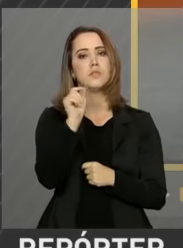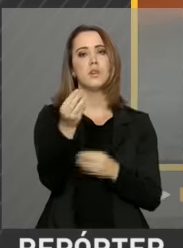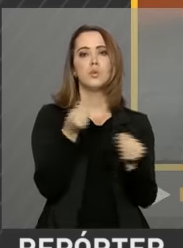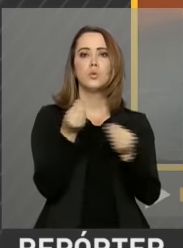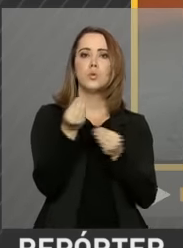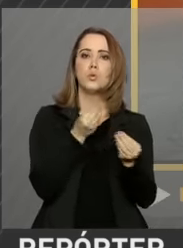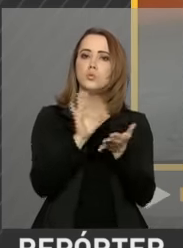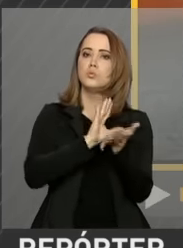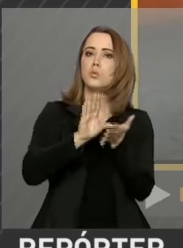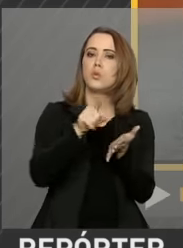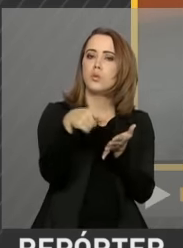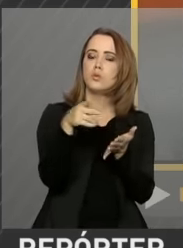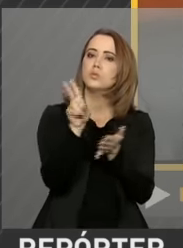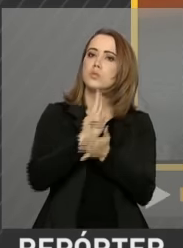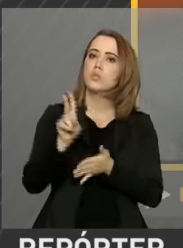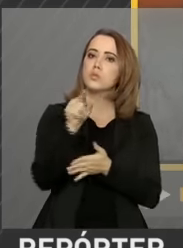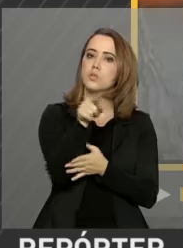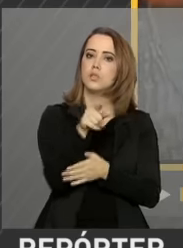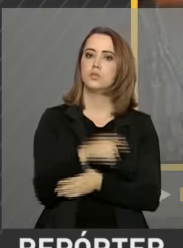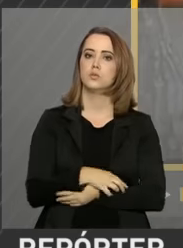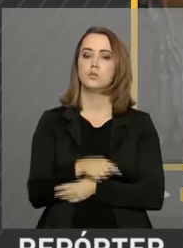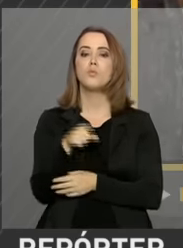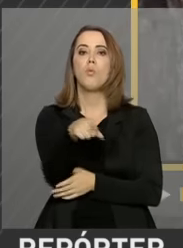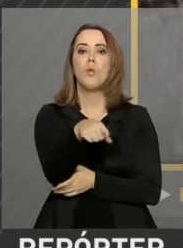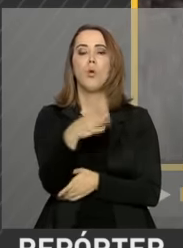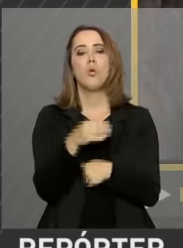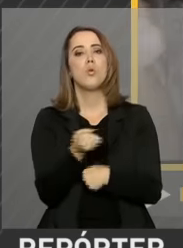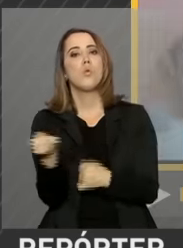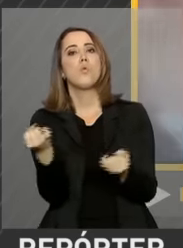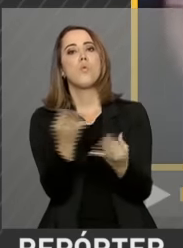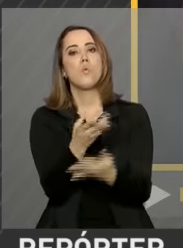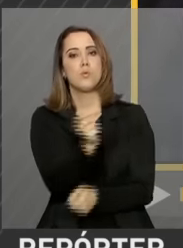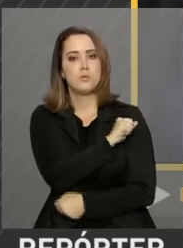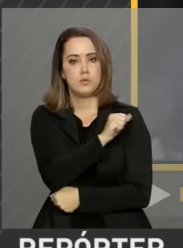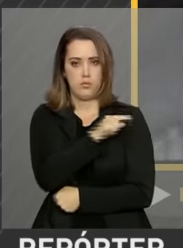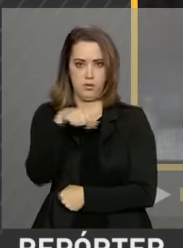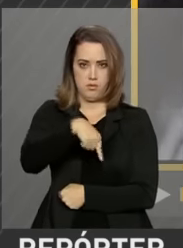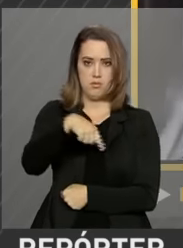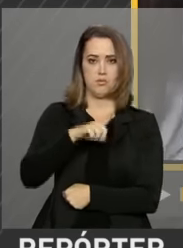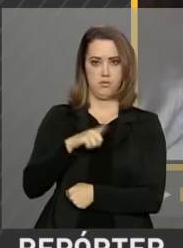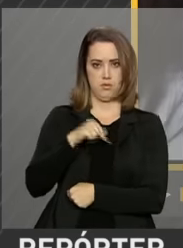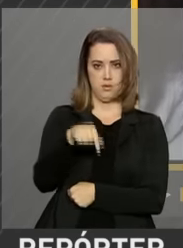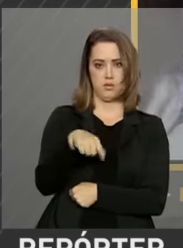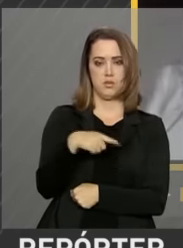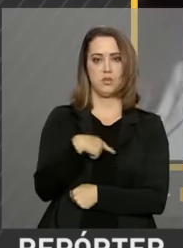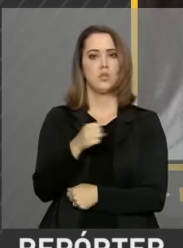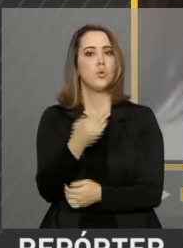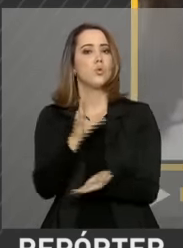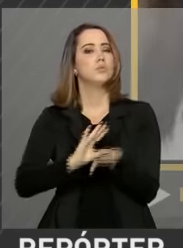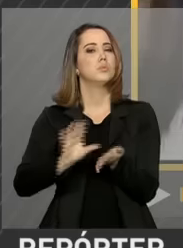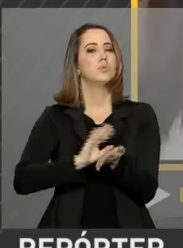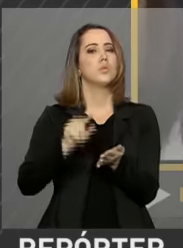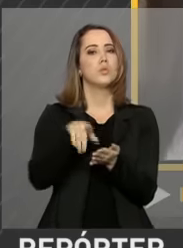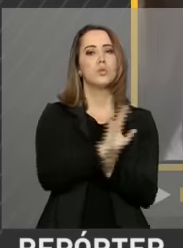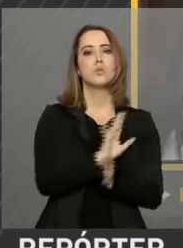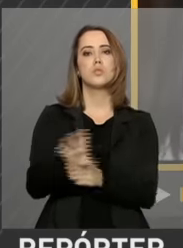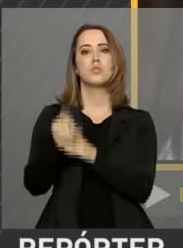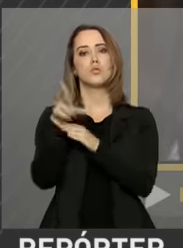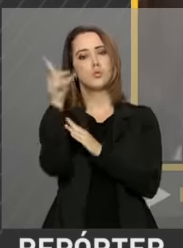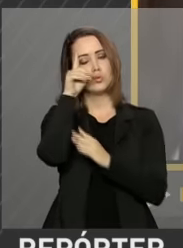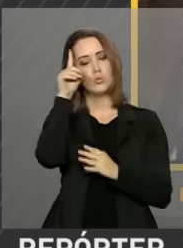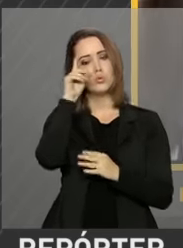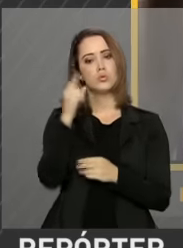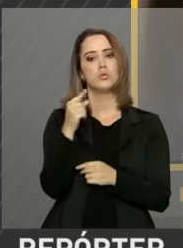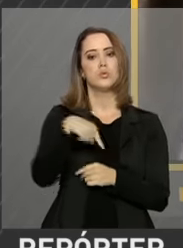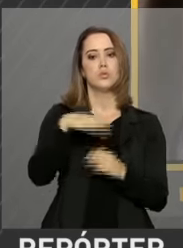recursos do governo federal Mauro quantos alunos tem aqui na escola de que maneira esses recursos do governo federal ajudam no dia a dia da